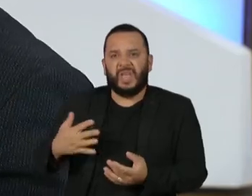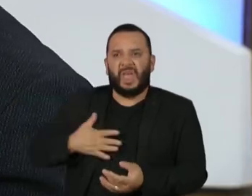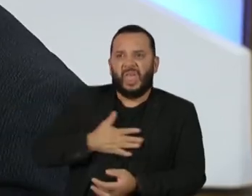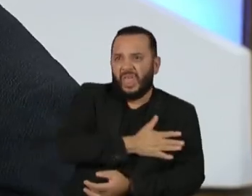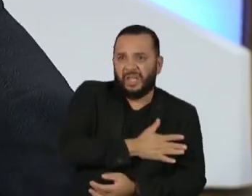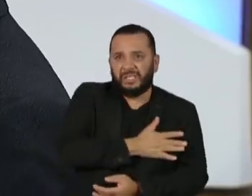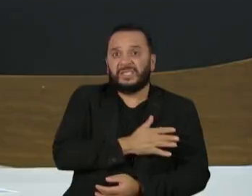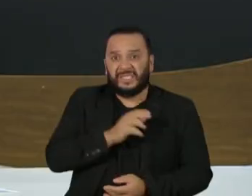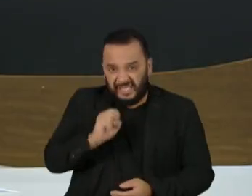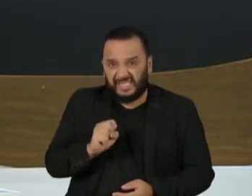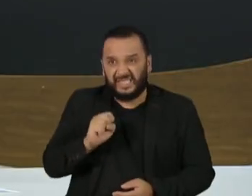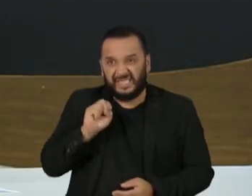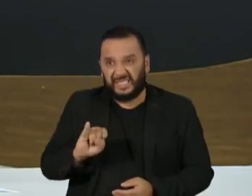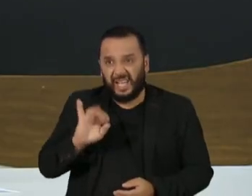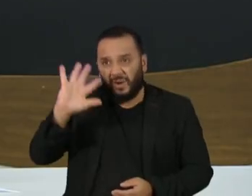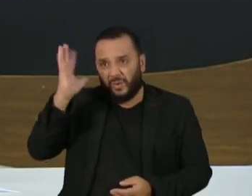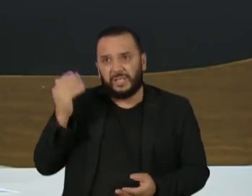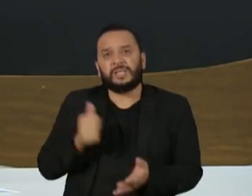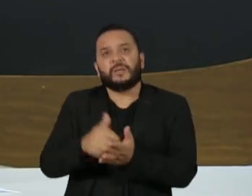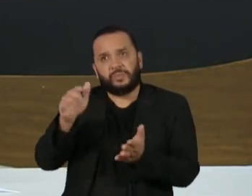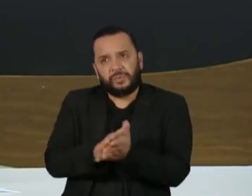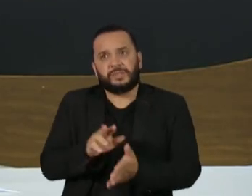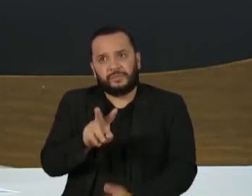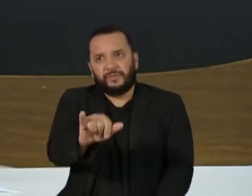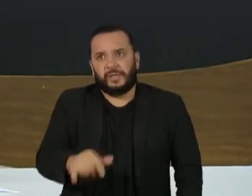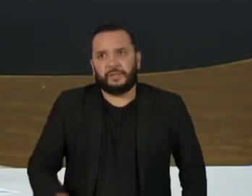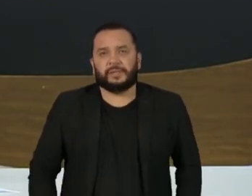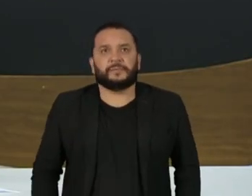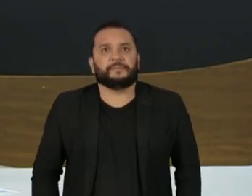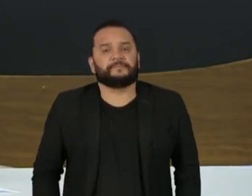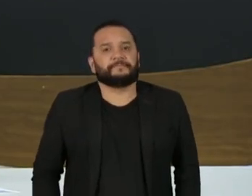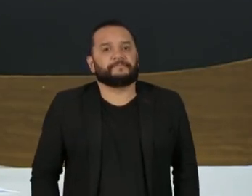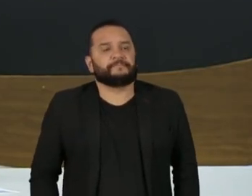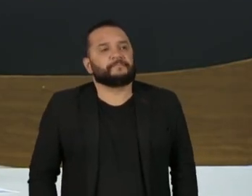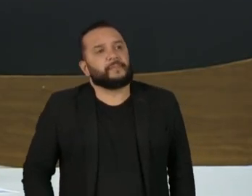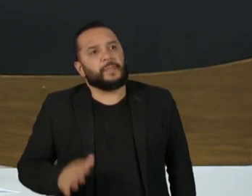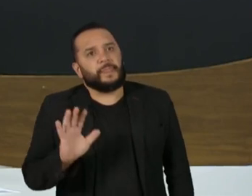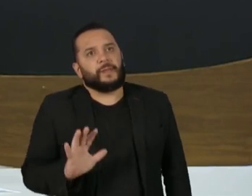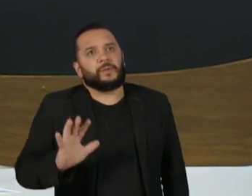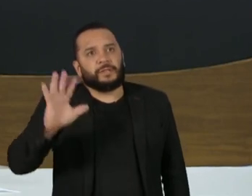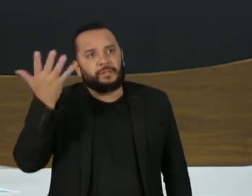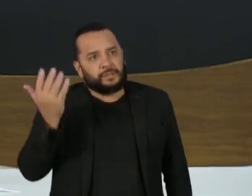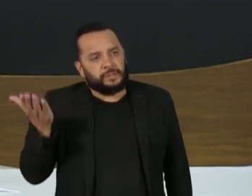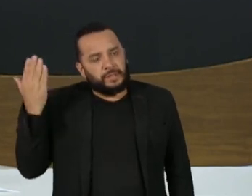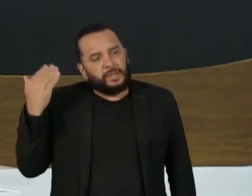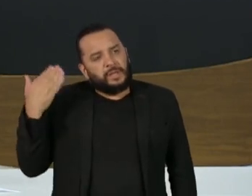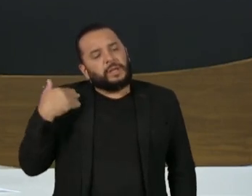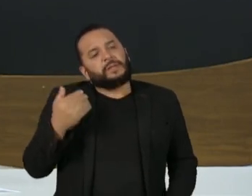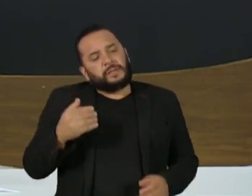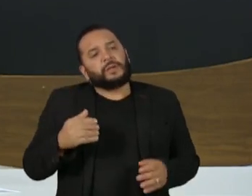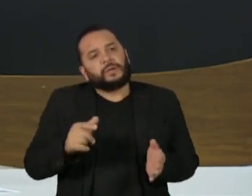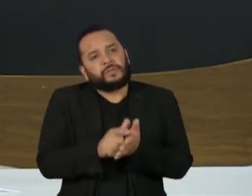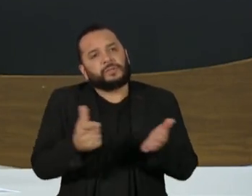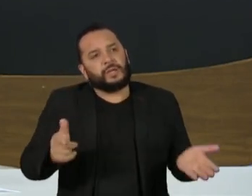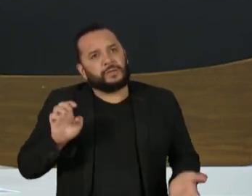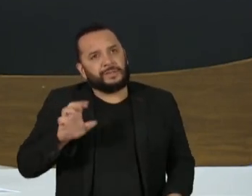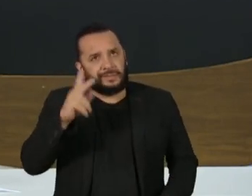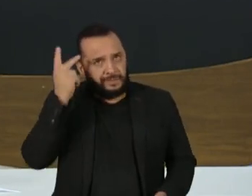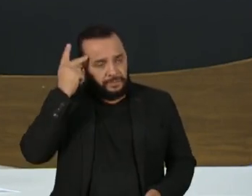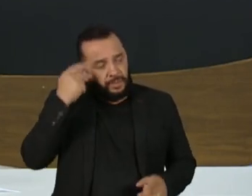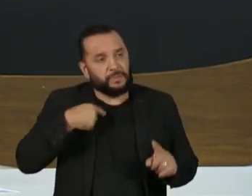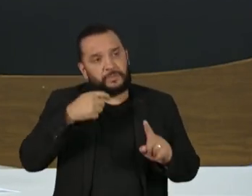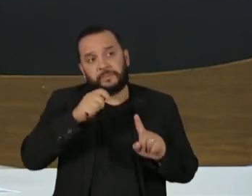ser severamente punido Deixa eu perguntar uma coisa para o senhor secretário houve um episódio reportado pelo Jornal Estado de São Paulo no início